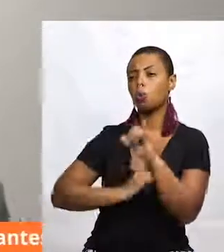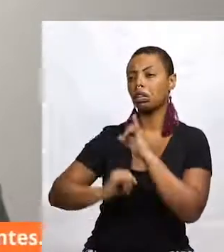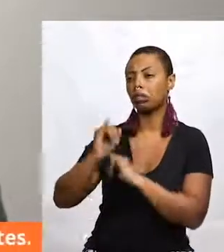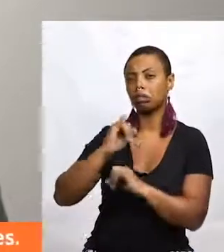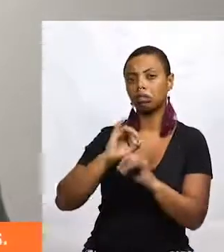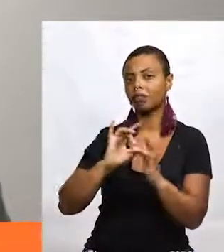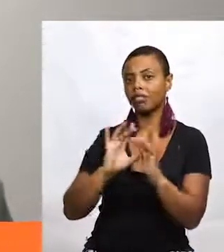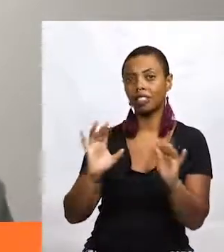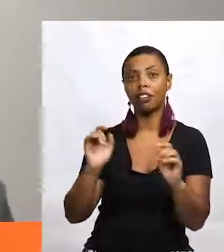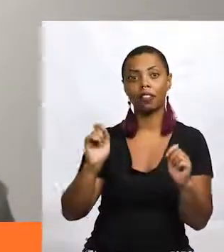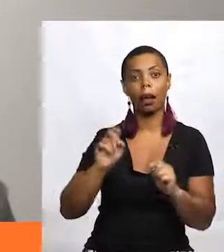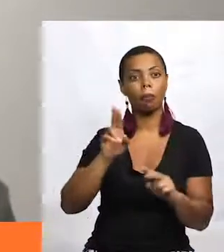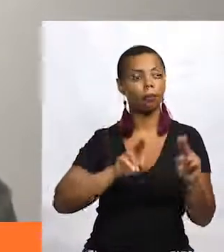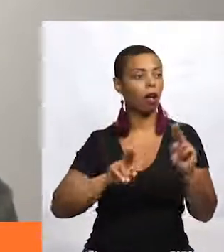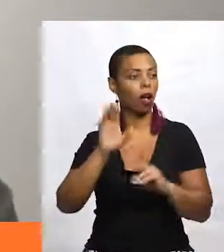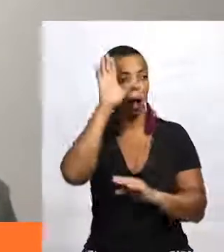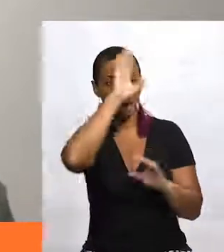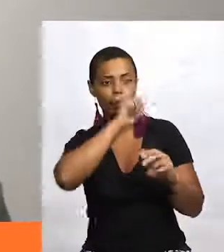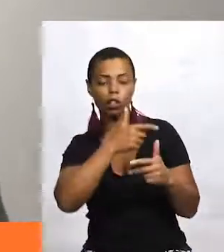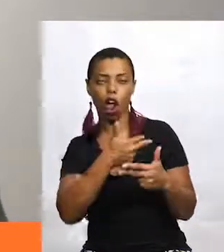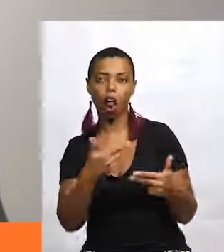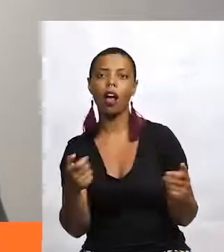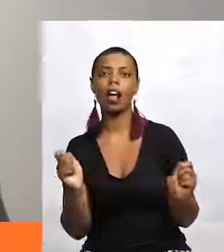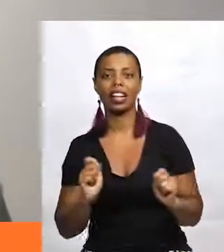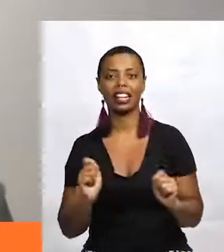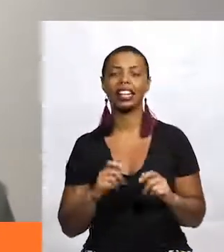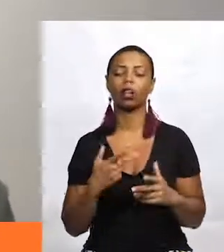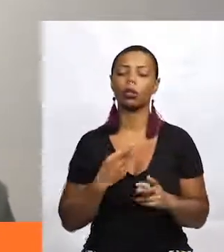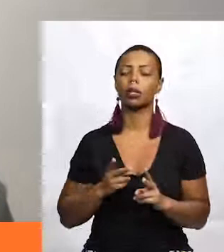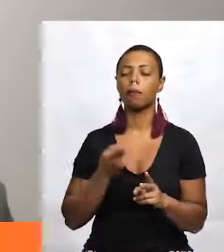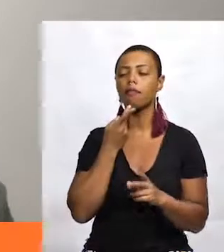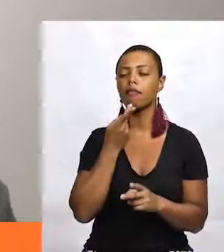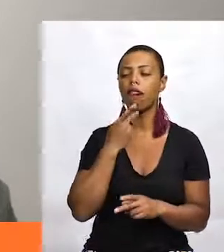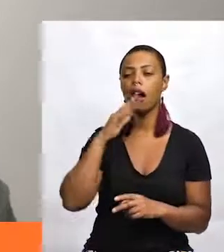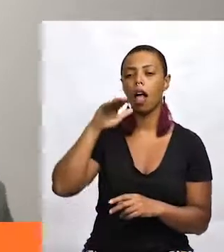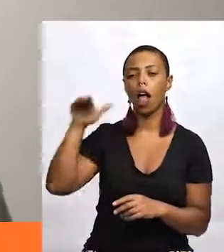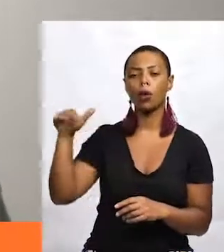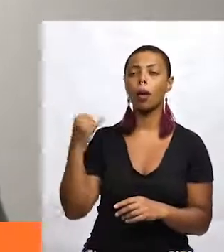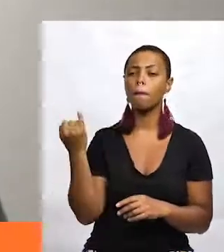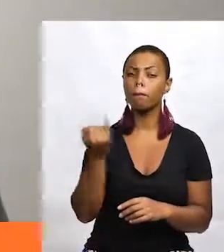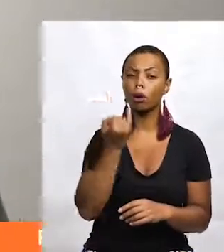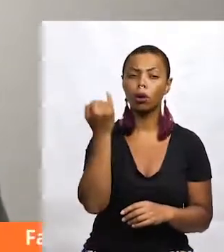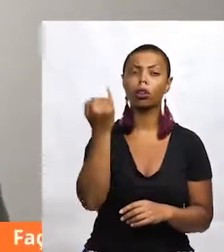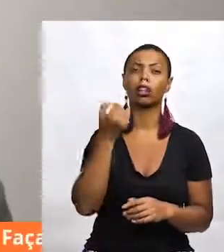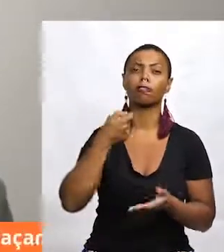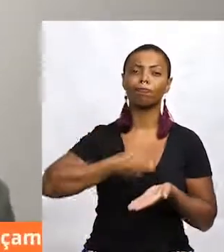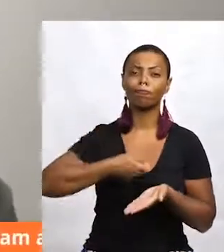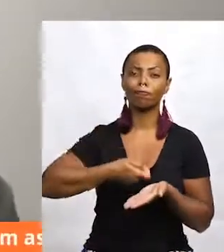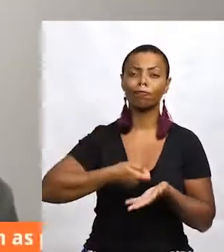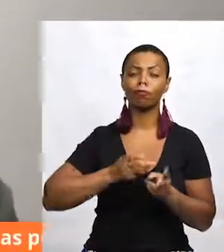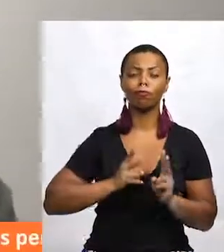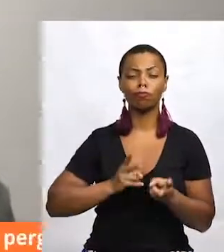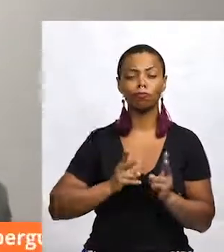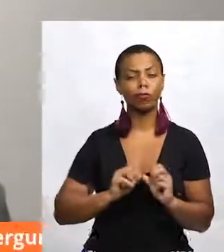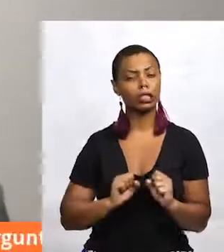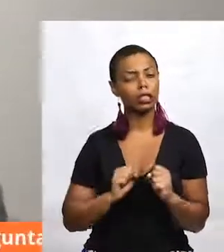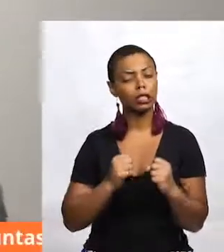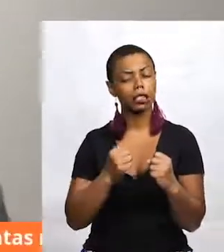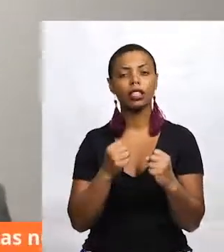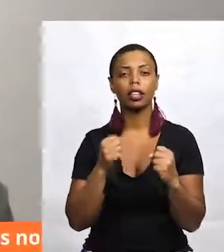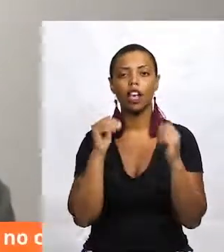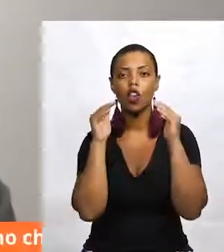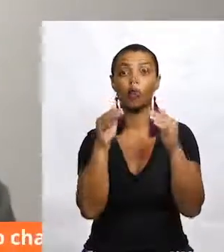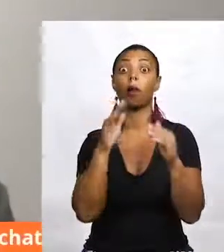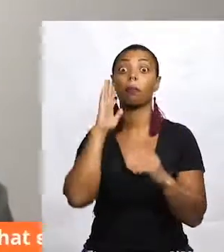isso para os meus alunos, né? É muito importante a gente ter essa perseverança, a gente ter o foco, né? E principalmente para nós, né,